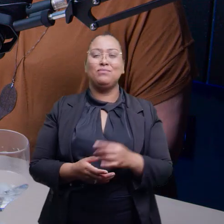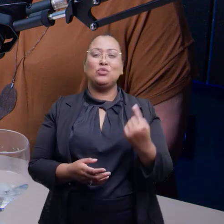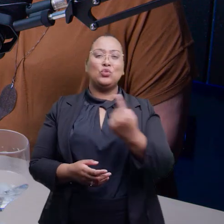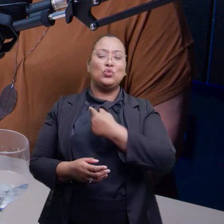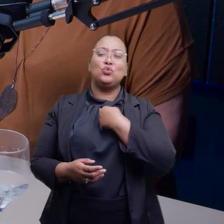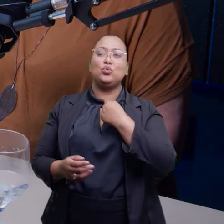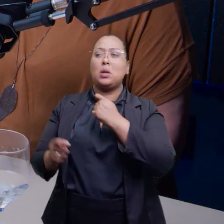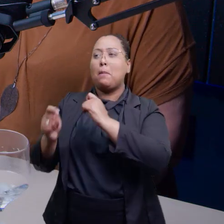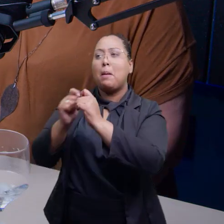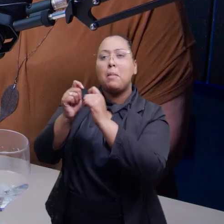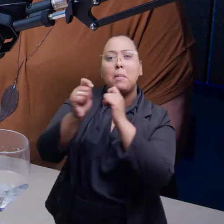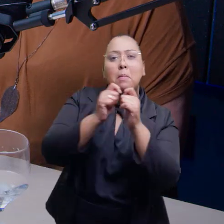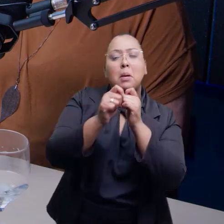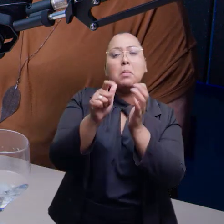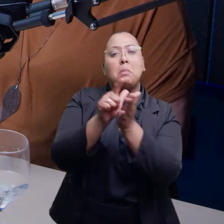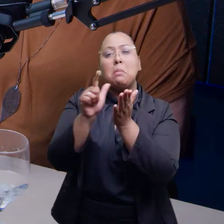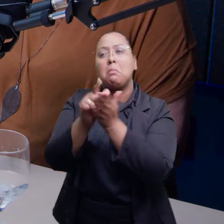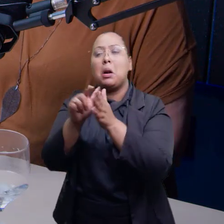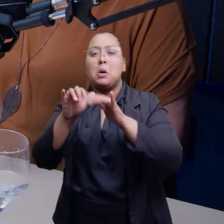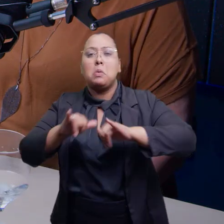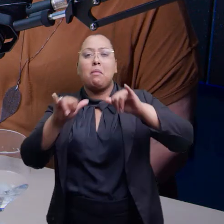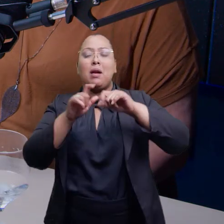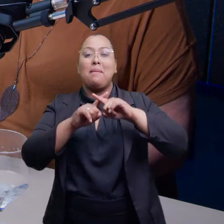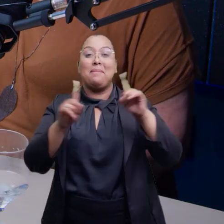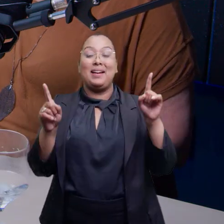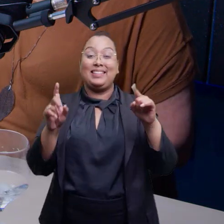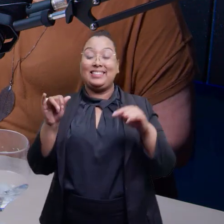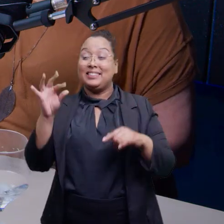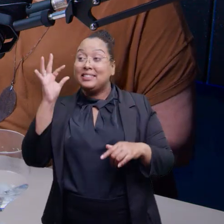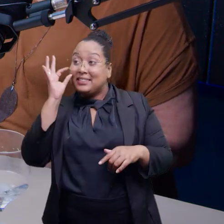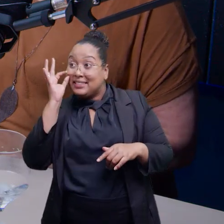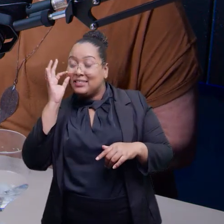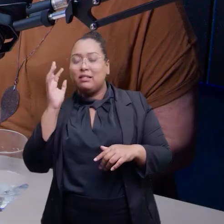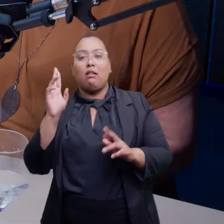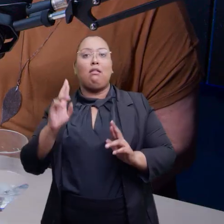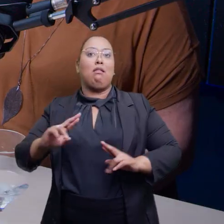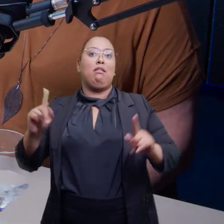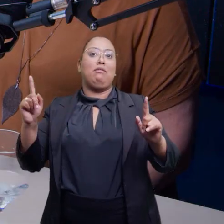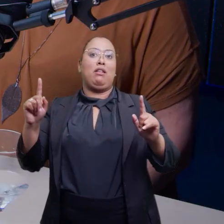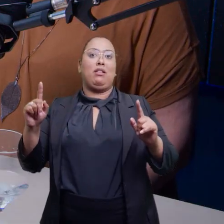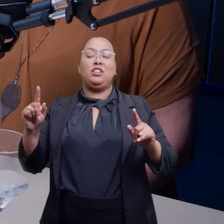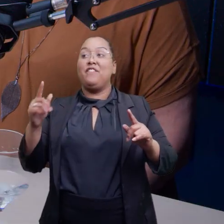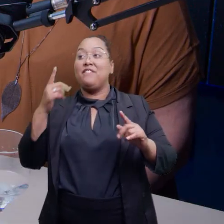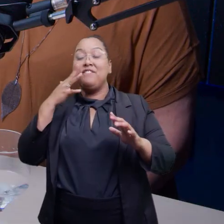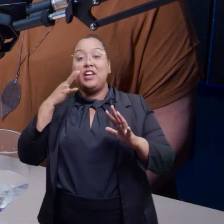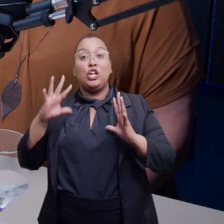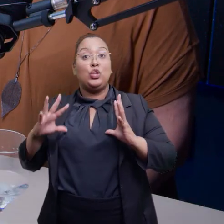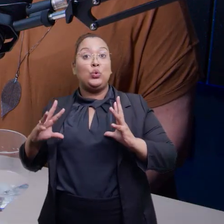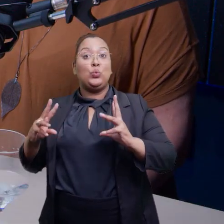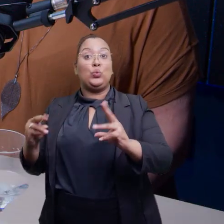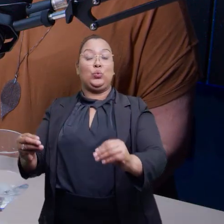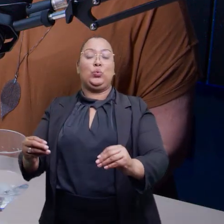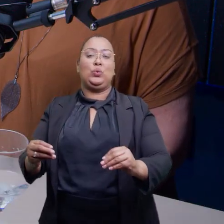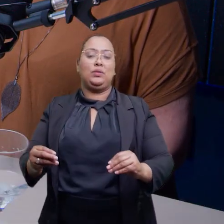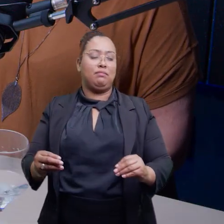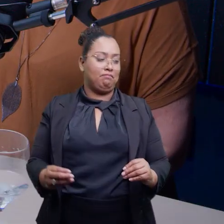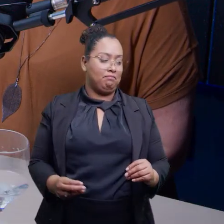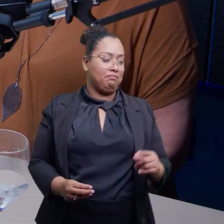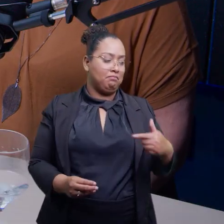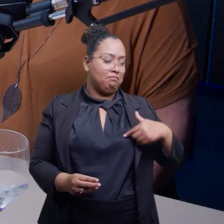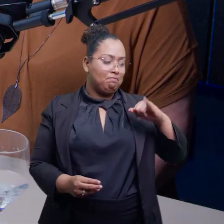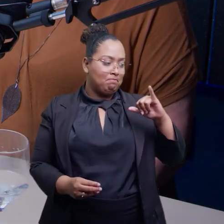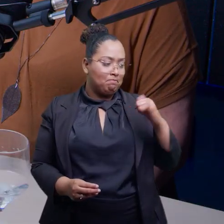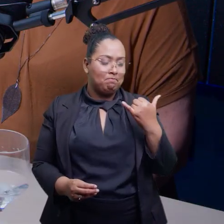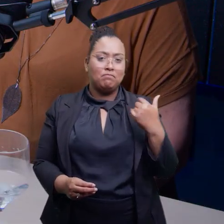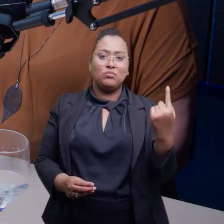muita matéria, a gente acompanha essa atuação, mas é diferente para quem está ali vivenciando o caso, né? Eu queria aproveitar que a gente